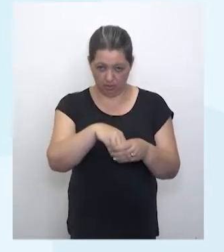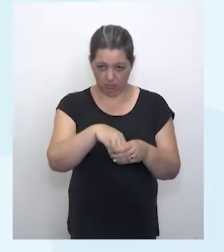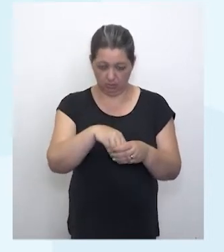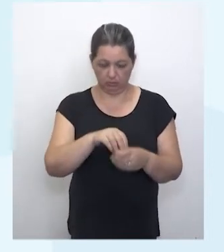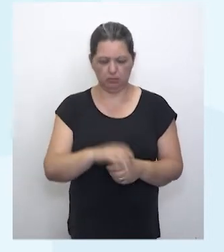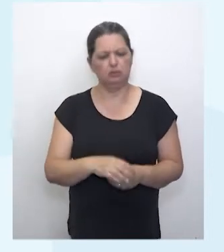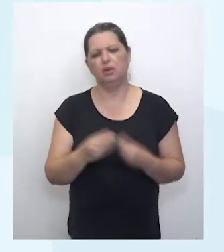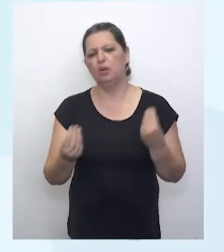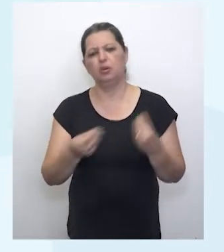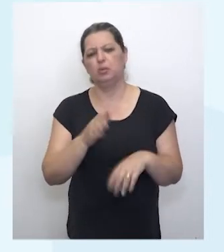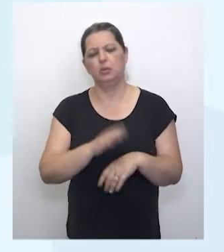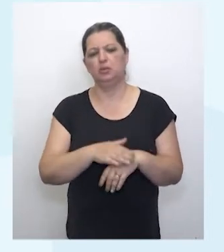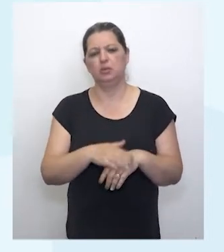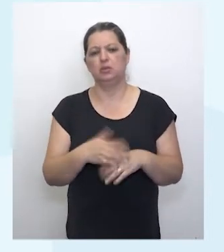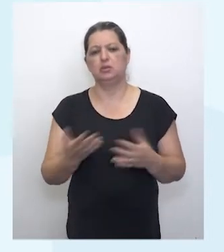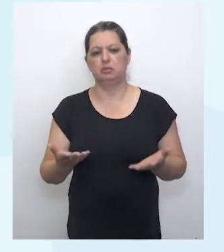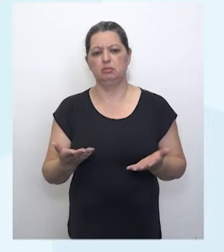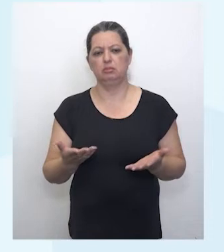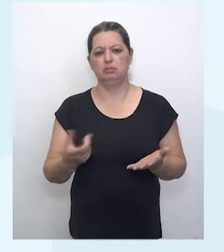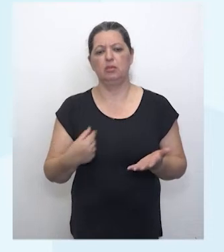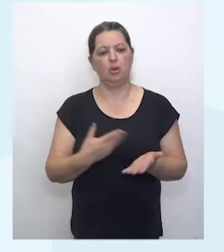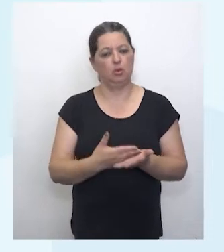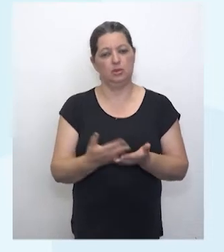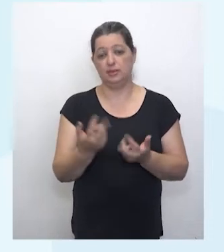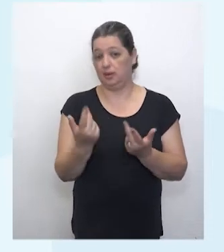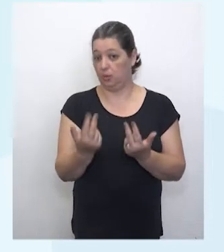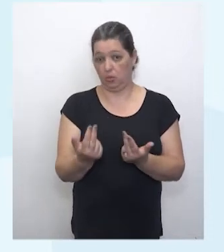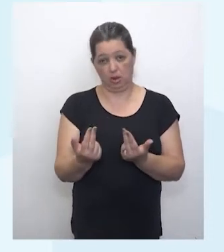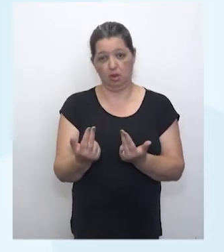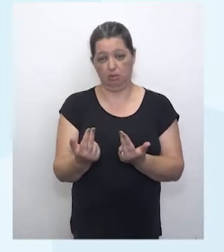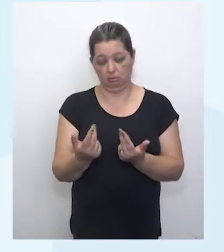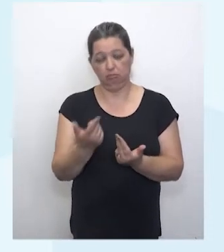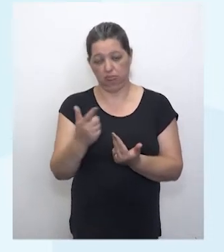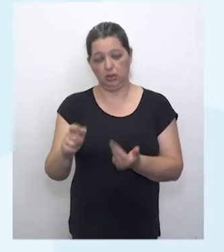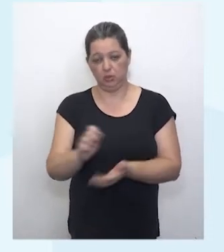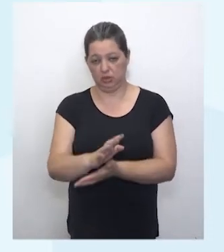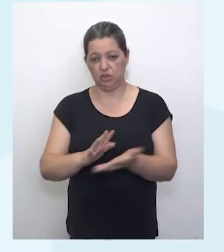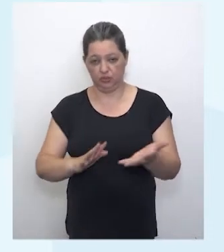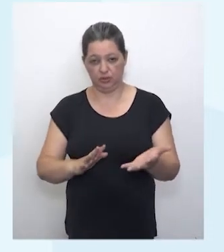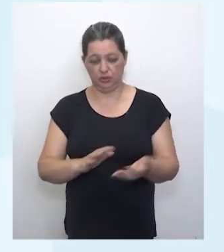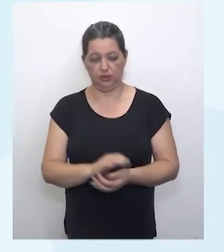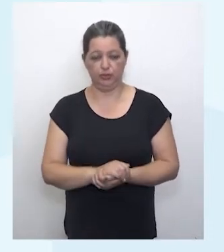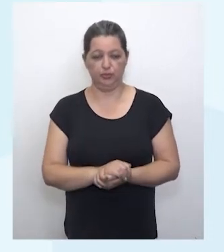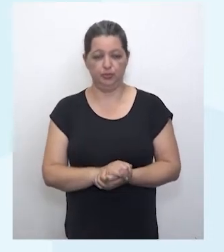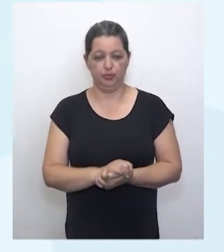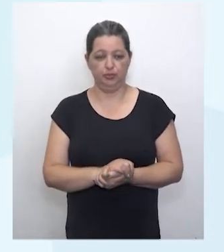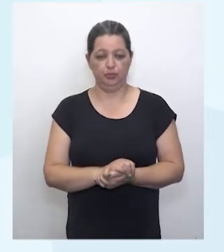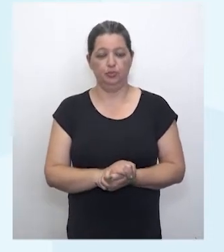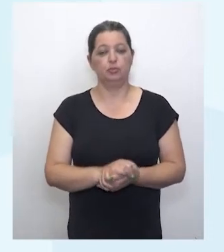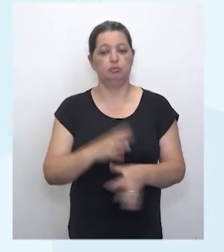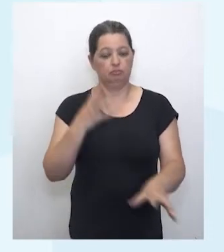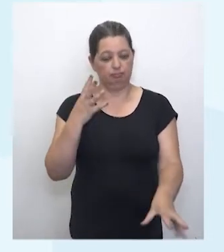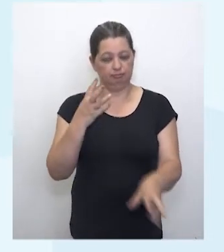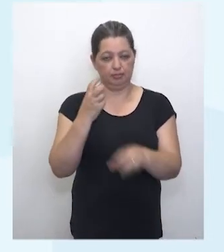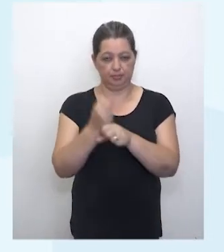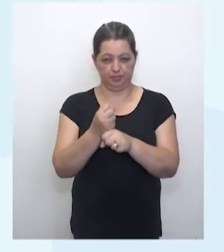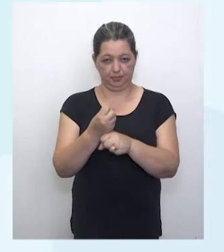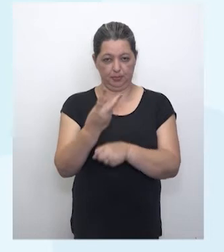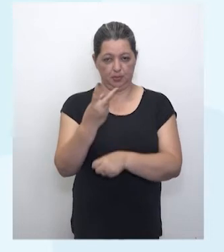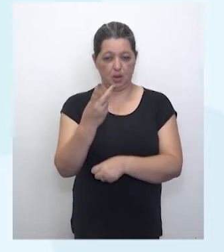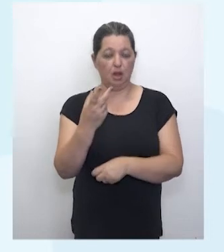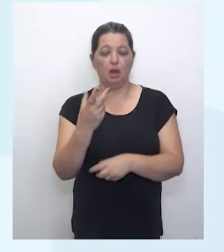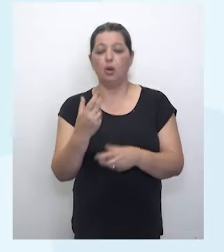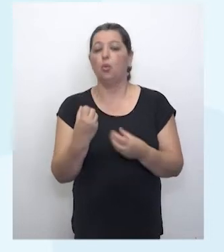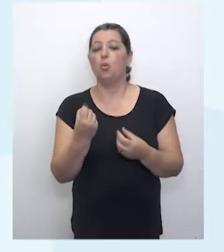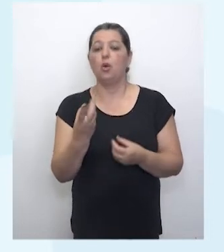como é que eu faço? Nós vamos começar do mesmo jeito que a outra atividade. Eu vou começar contando o total de ônibus. Vamos